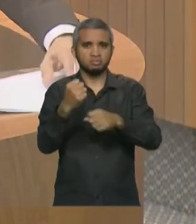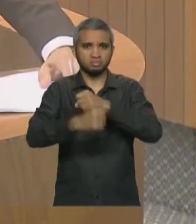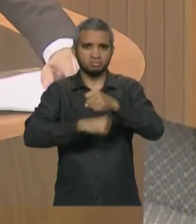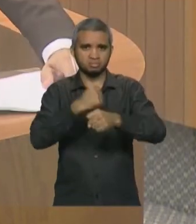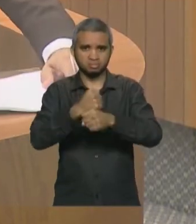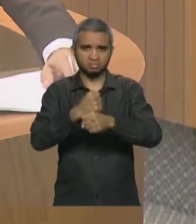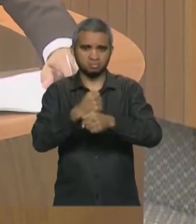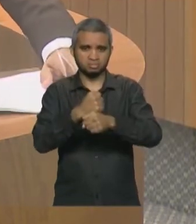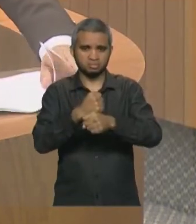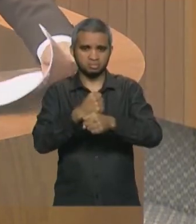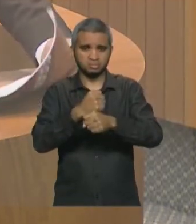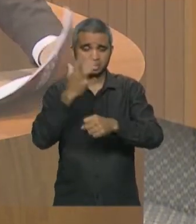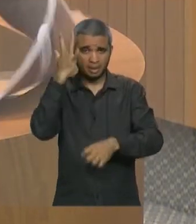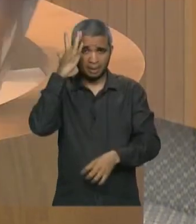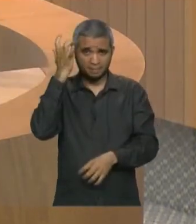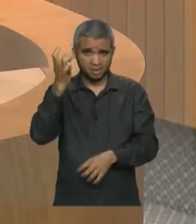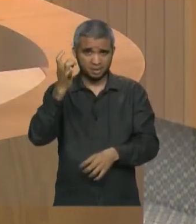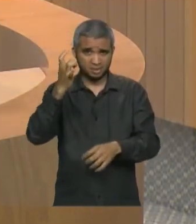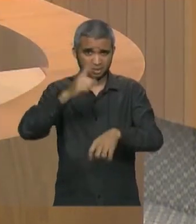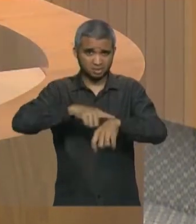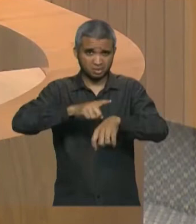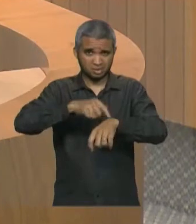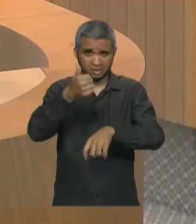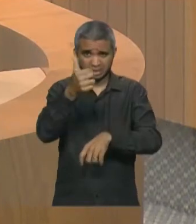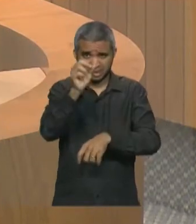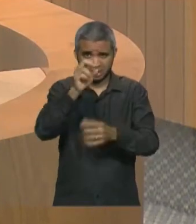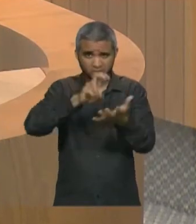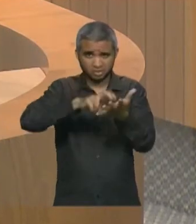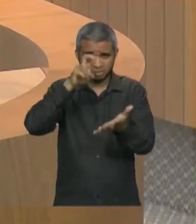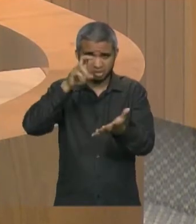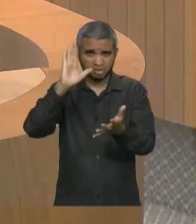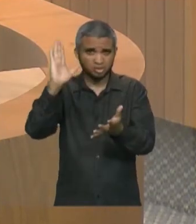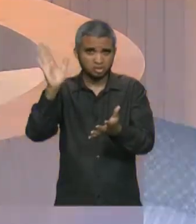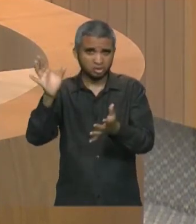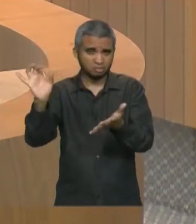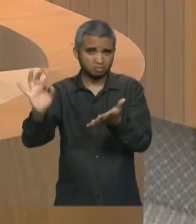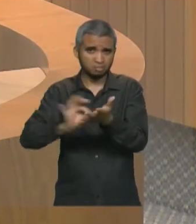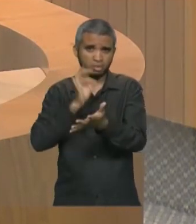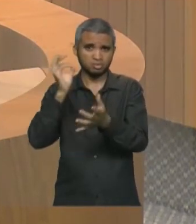Vão contratar amanhã 10 horas e já está tudo pronto.